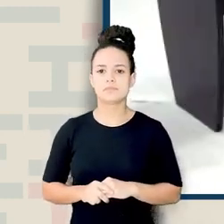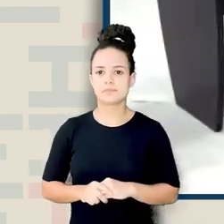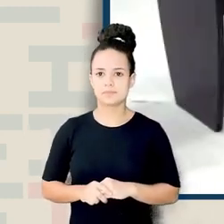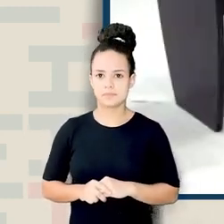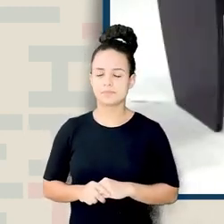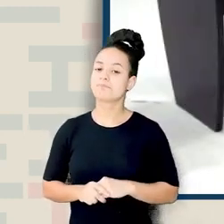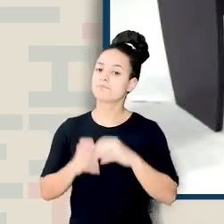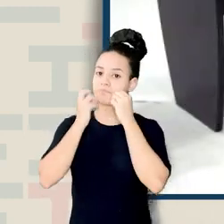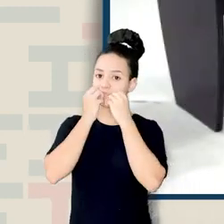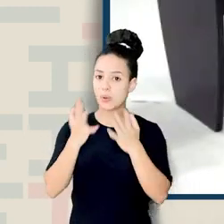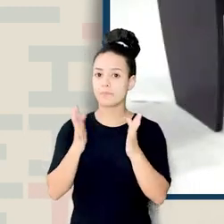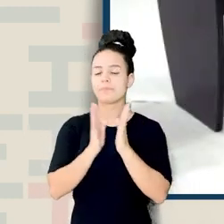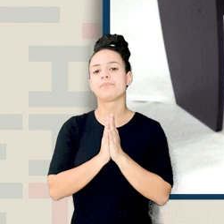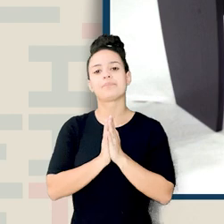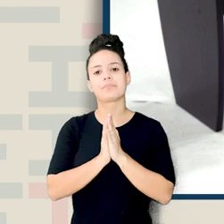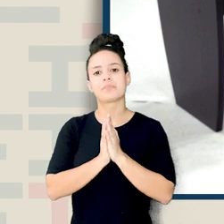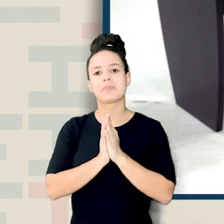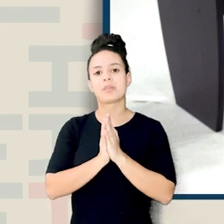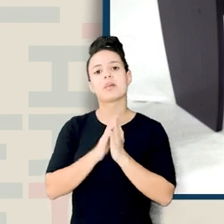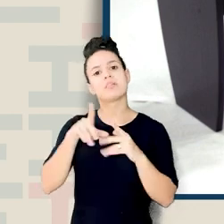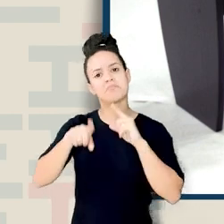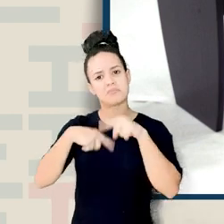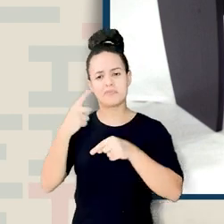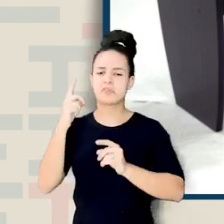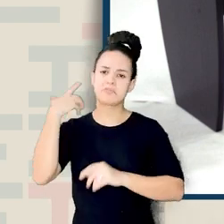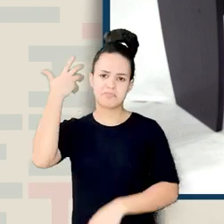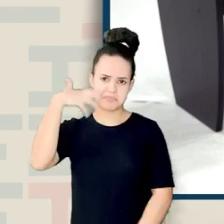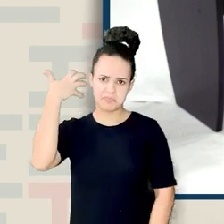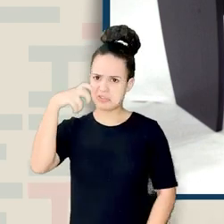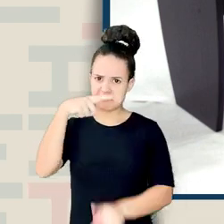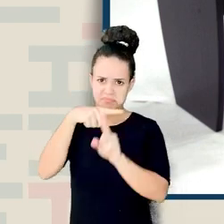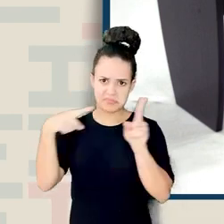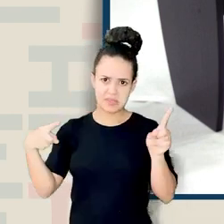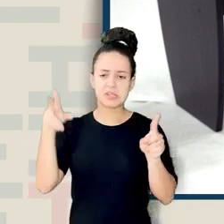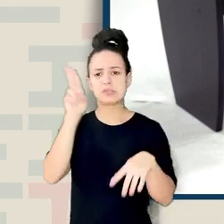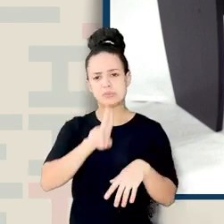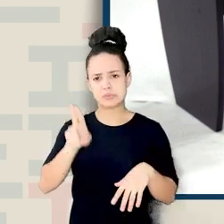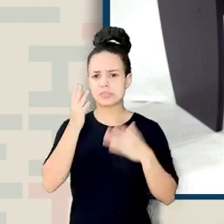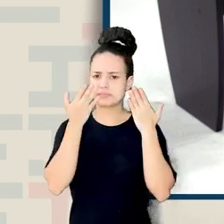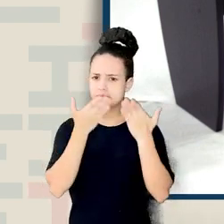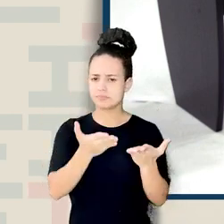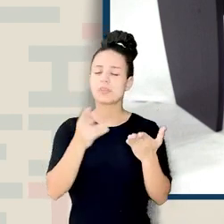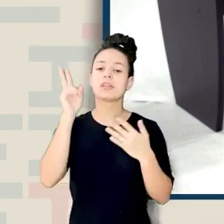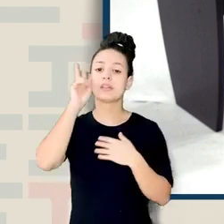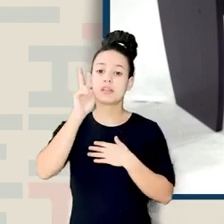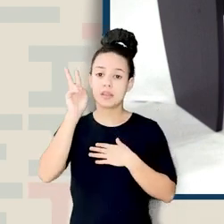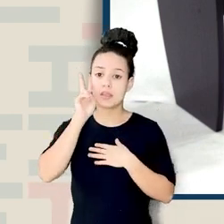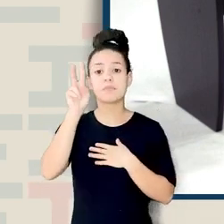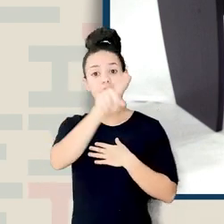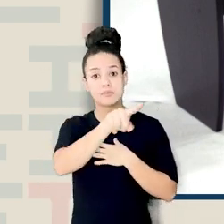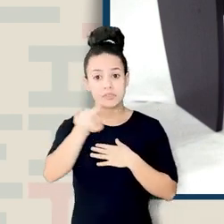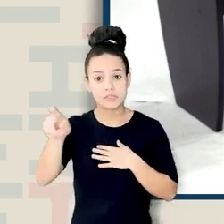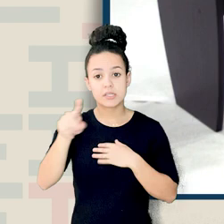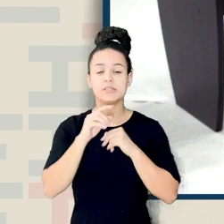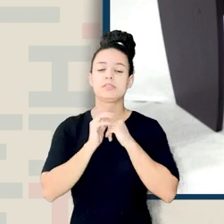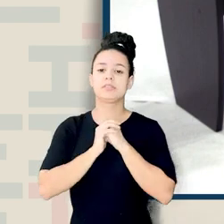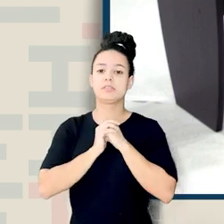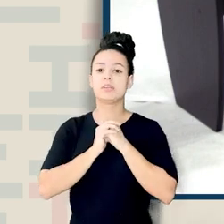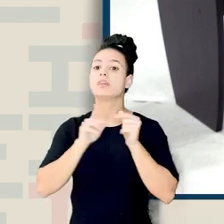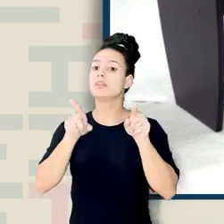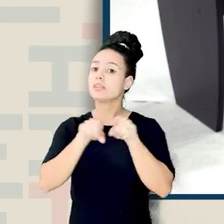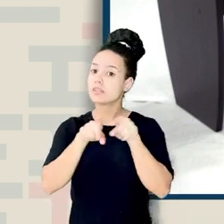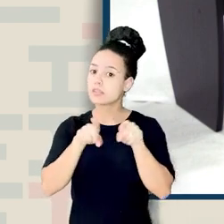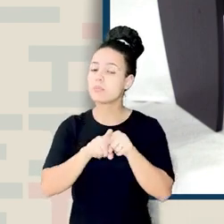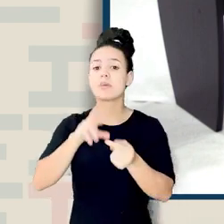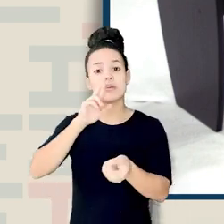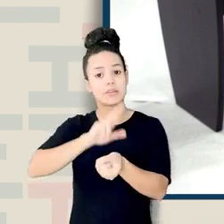Muito bem. Determinada parte da música, se utilizando então dessa execução, lembrando a vocês que esse processo também das